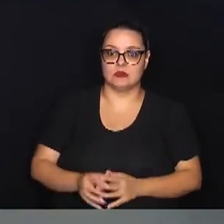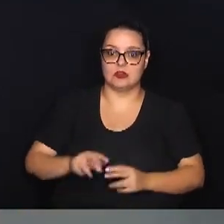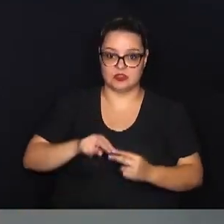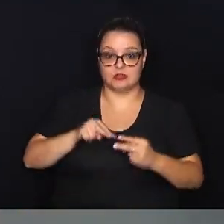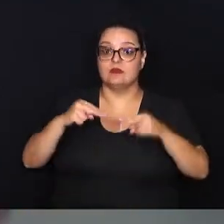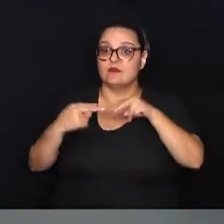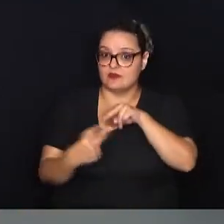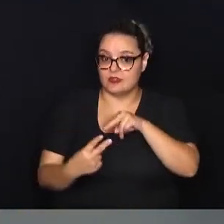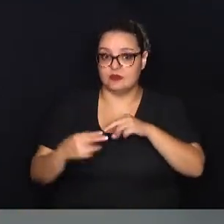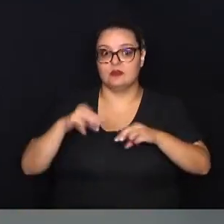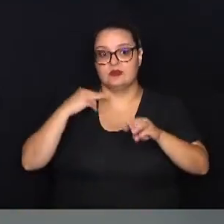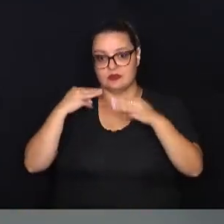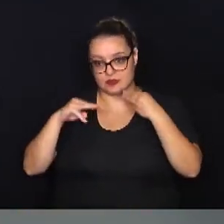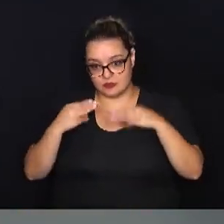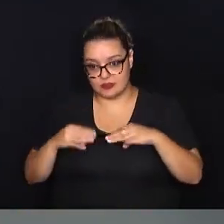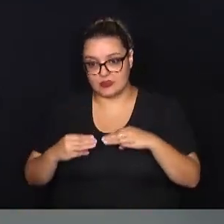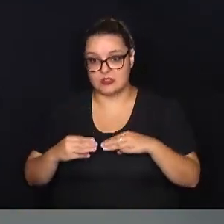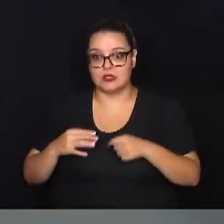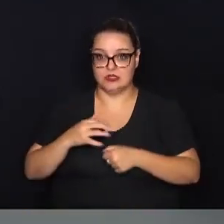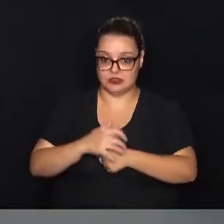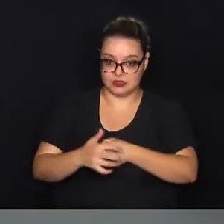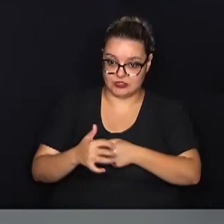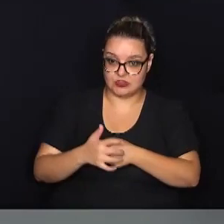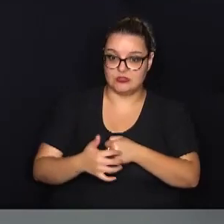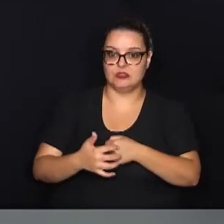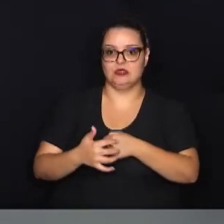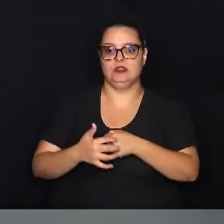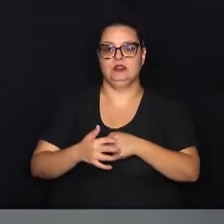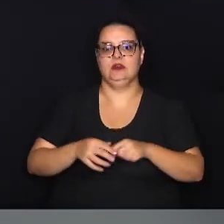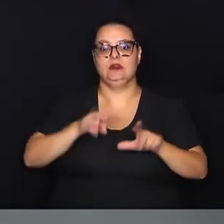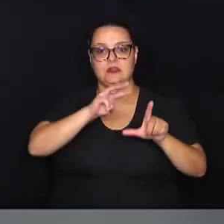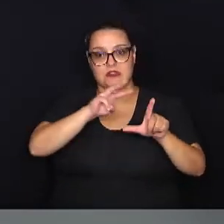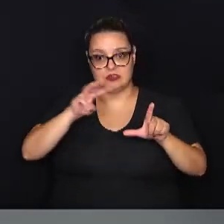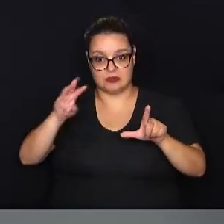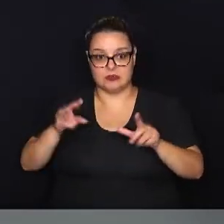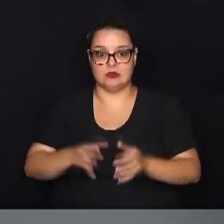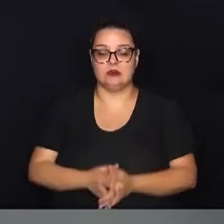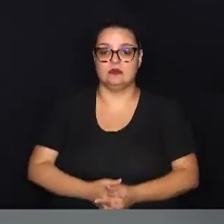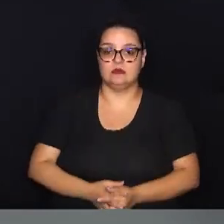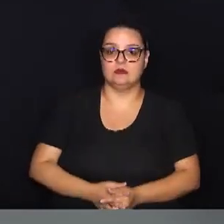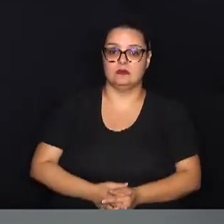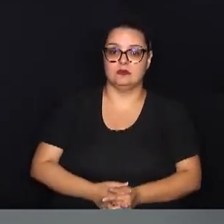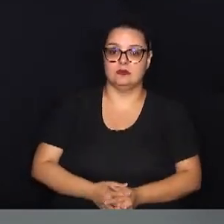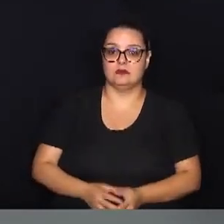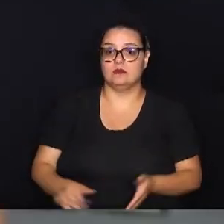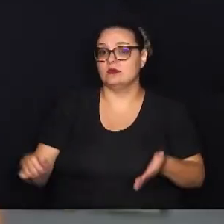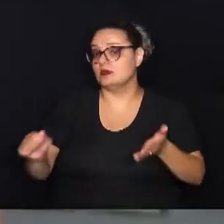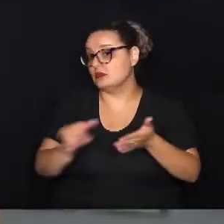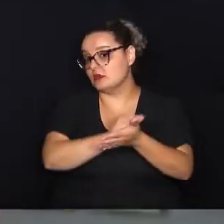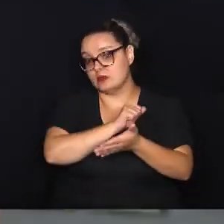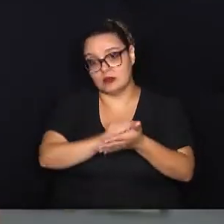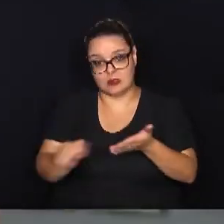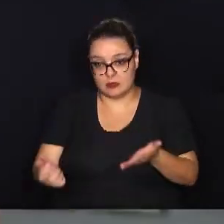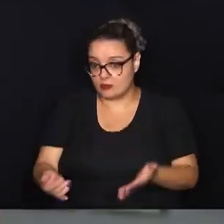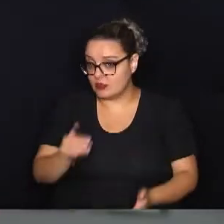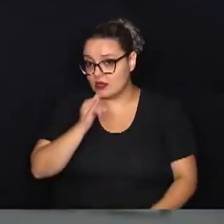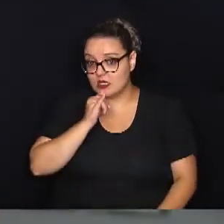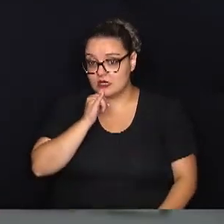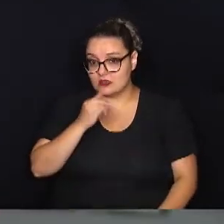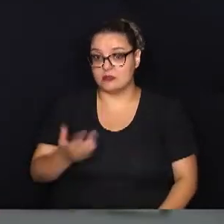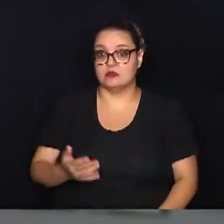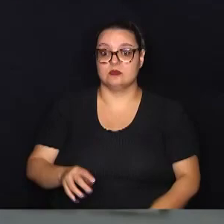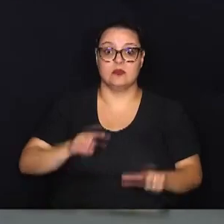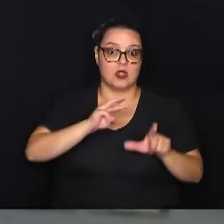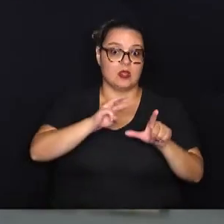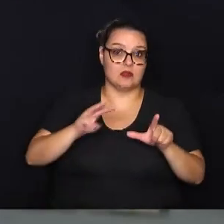virtualização da música, de digitalização através das plataformas, que foi um apagamento, por exemplo, nas